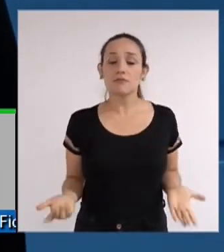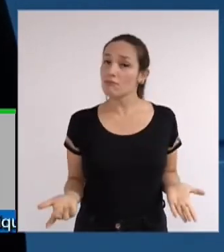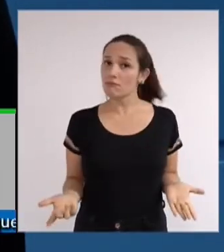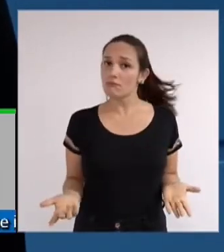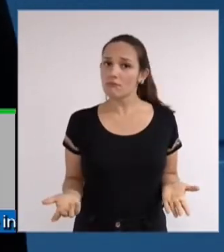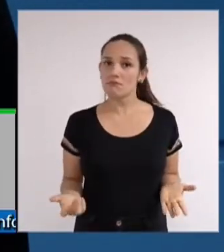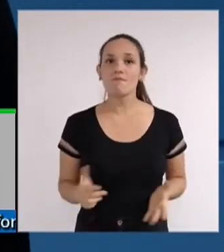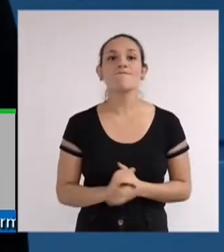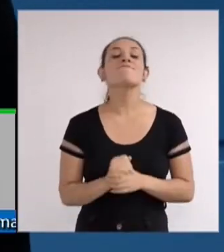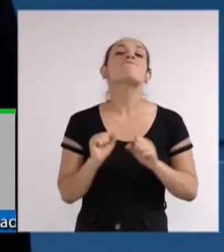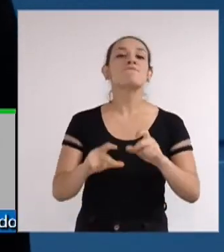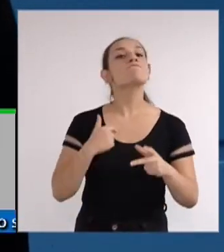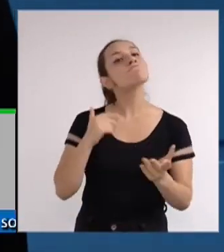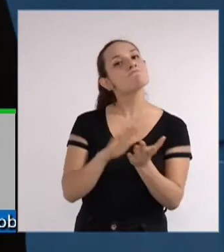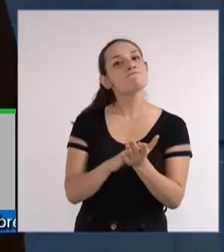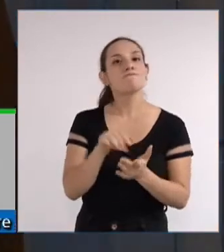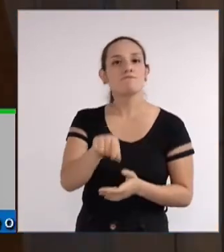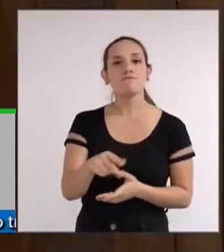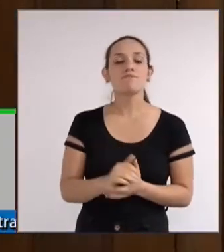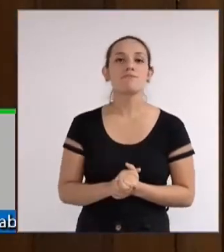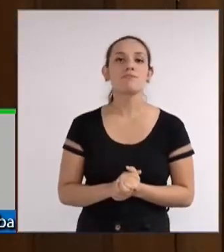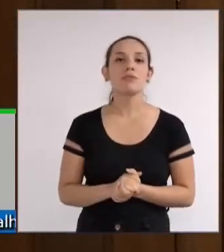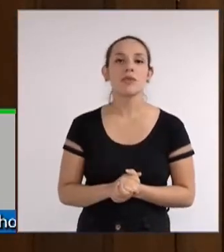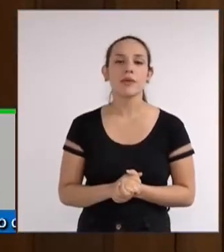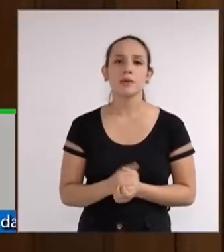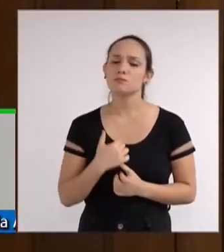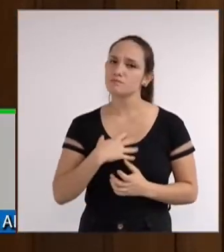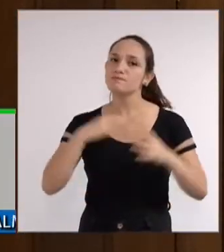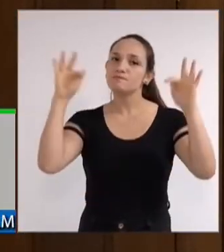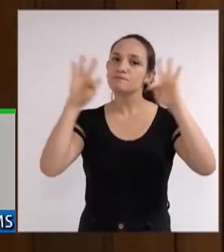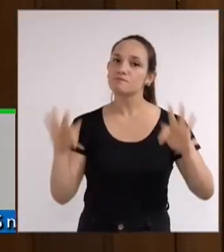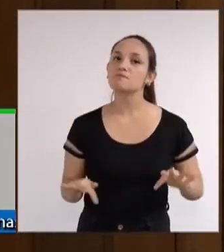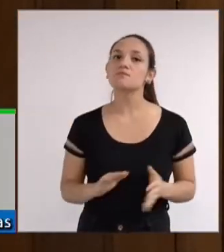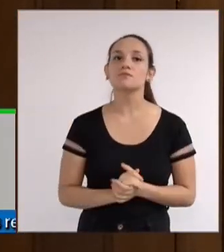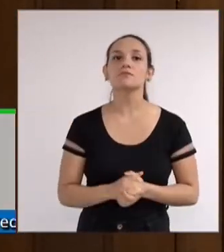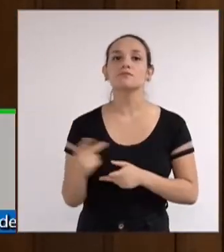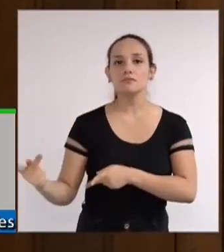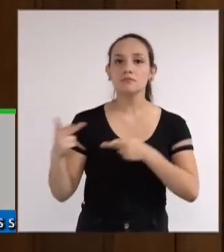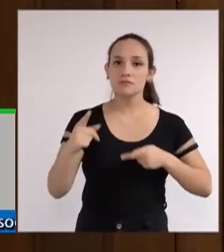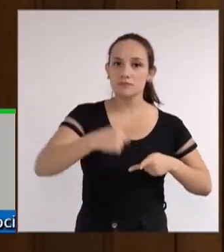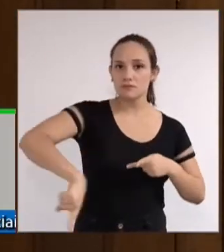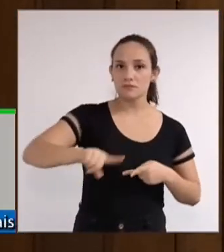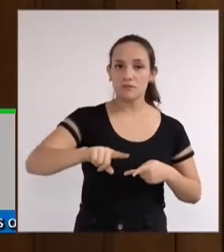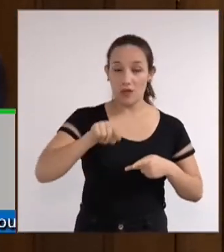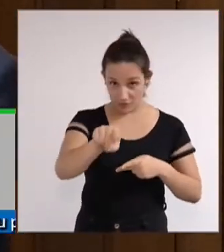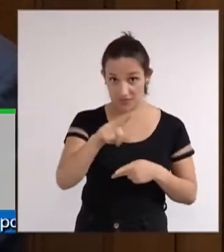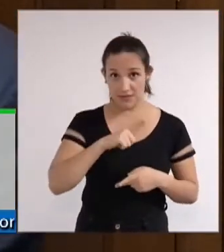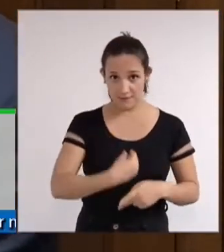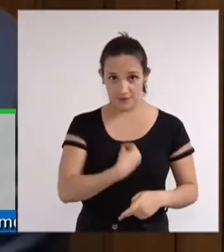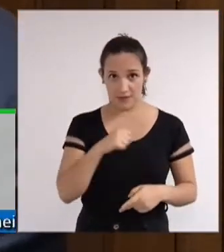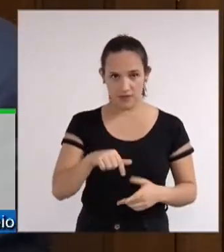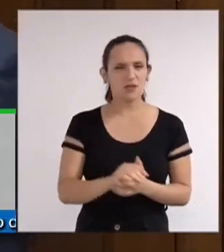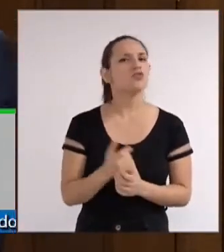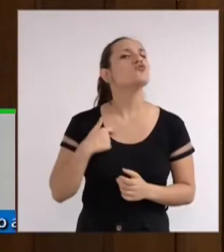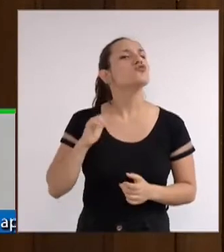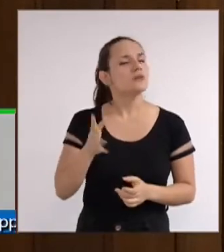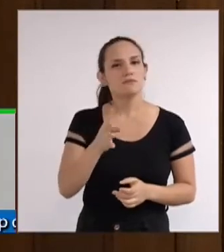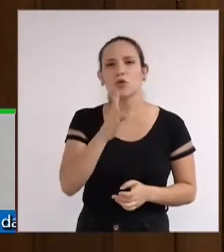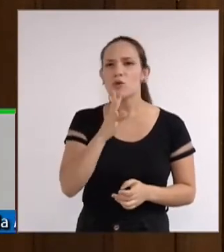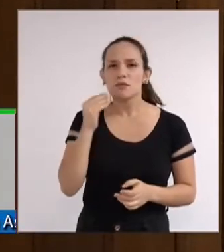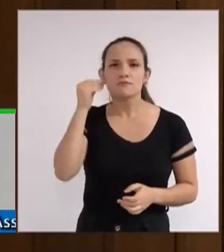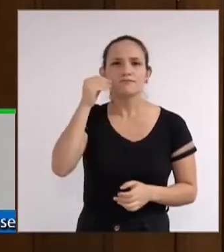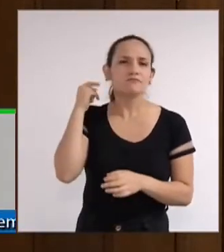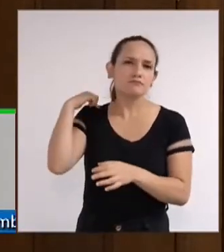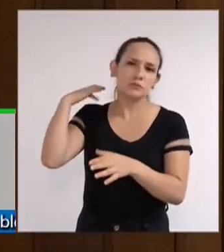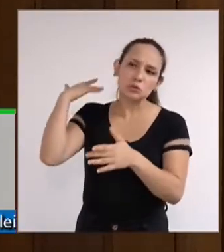Eu parabenizo, fico feliz em ter convidado Vossa Senhoria para estar aqui hoje. Te conheço há muitos anos, fui